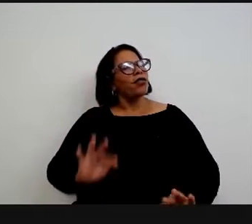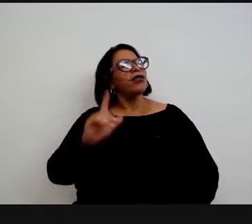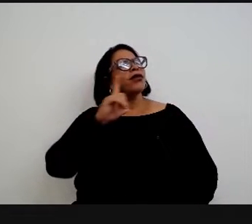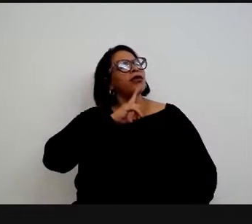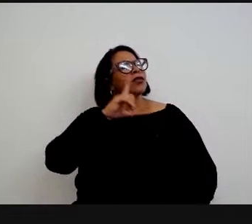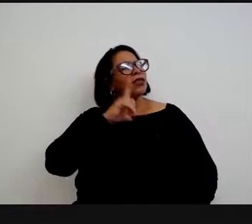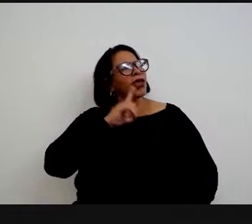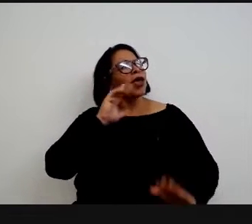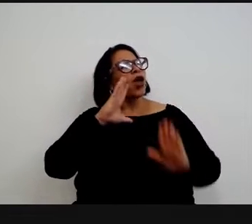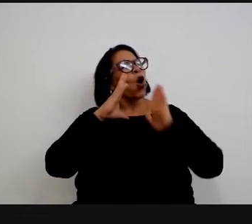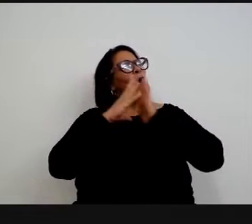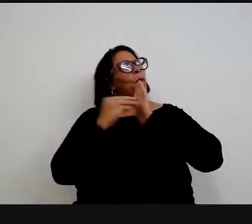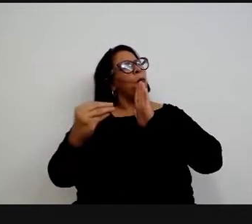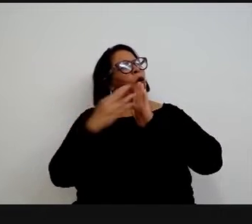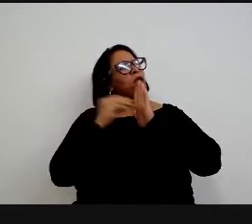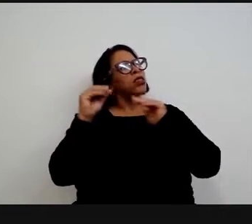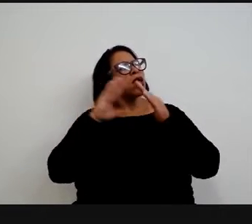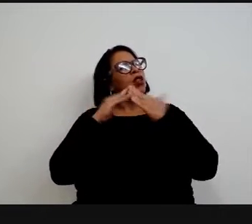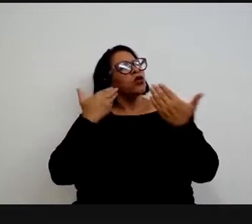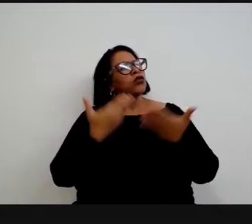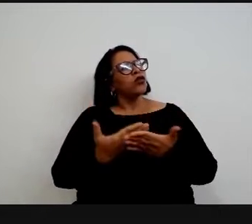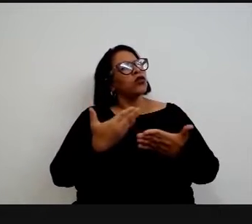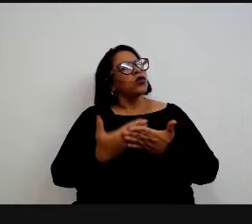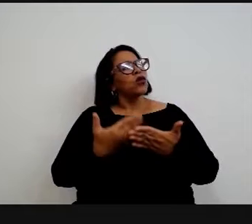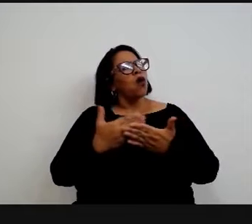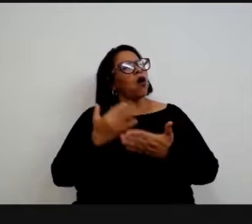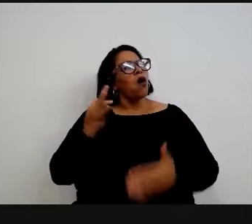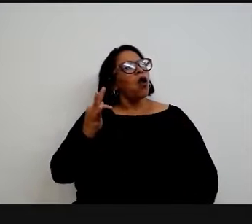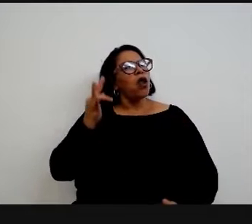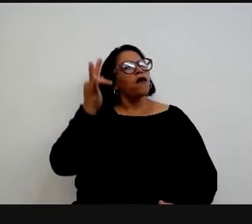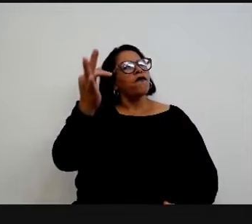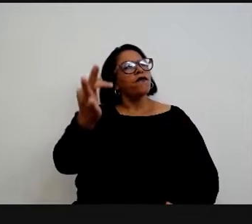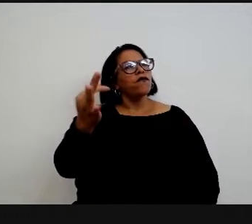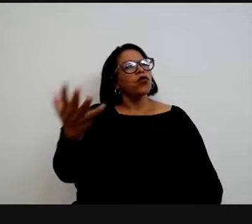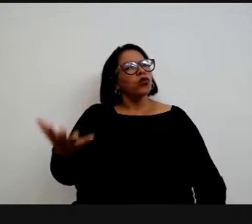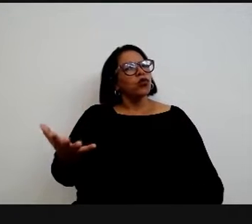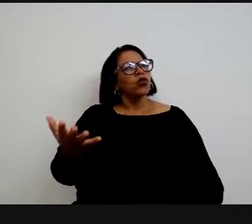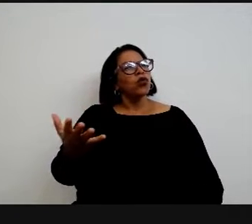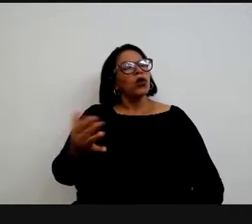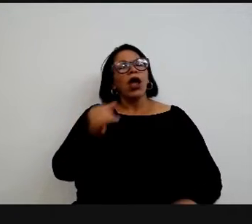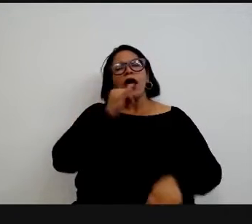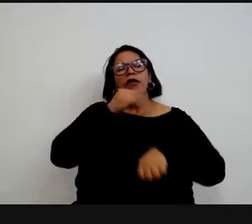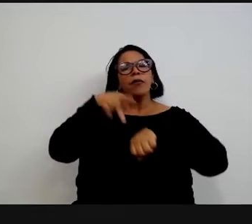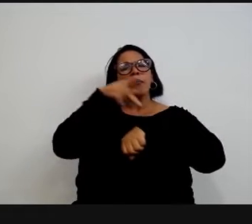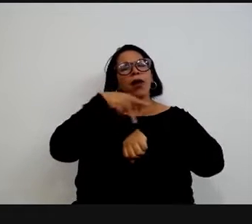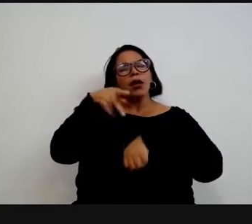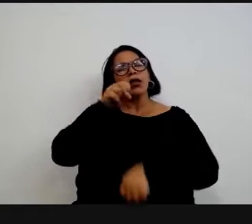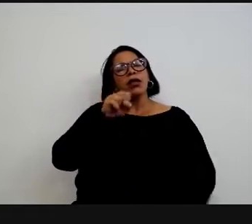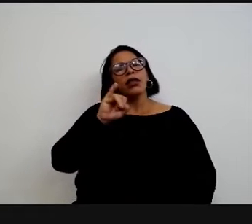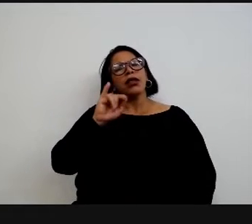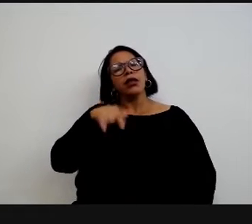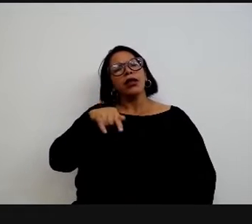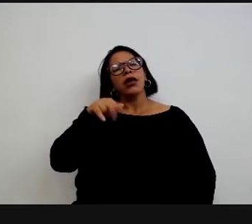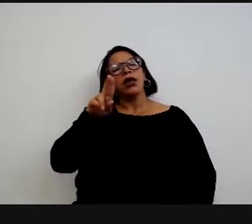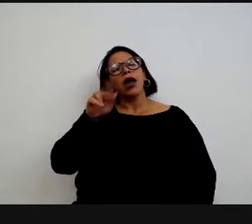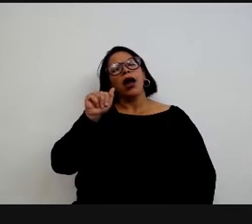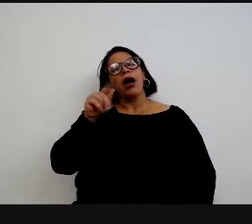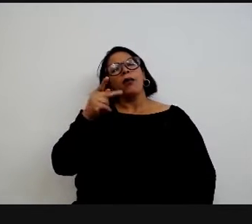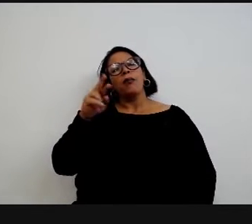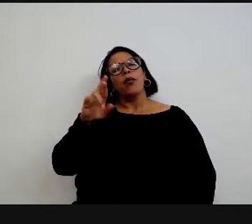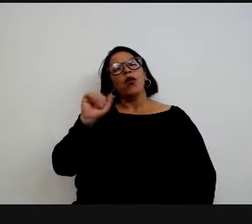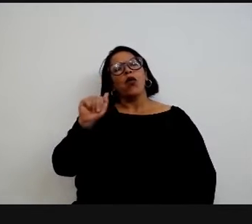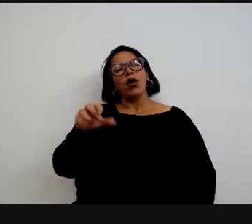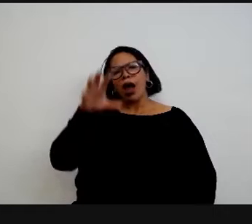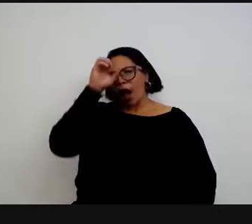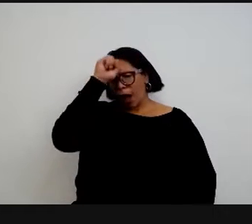um modelo de escola aí, de estudo né, dos futuros na atualidade, a escola de Singapura, segundo ele. Vou procurar, aí eu aprendi